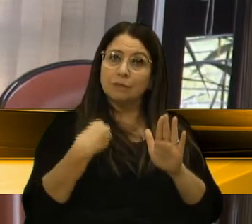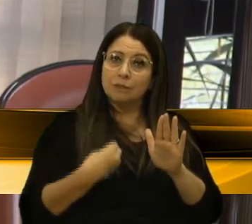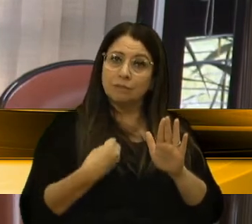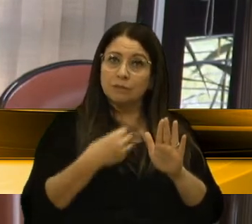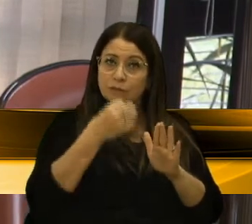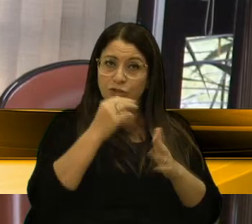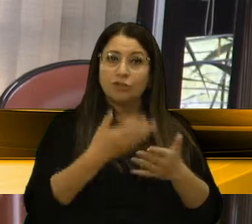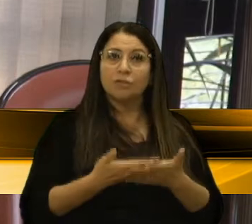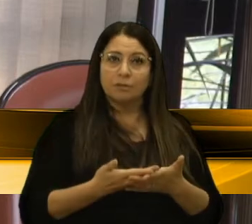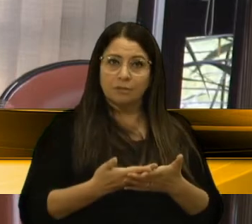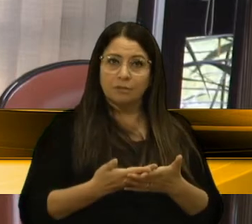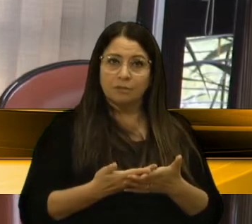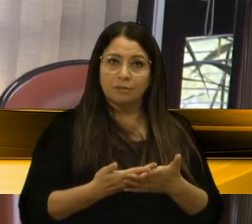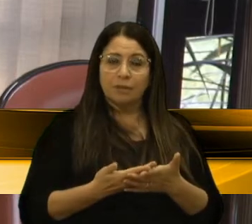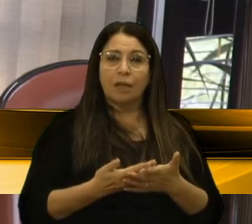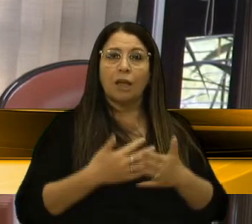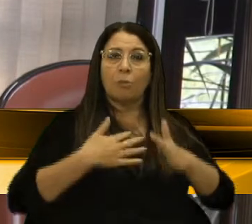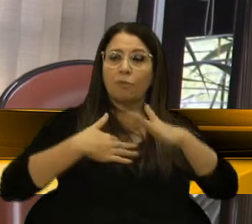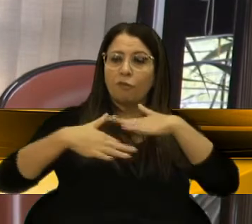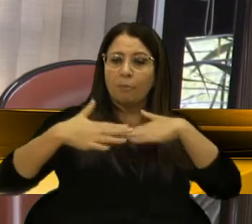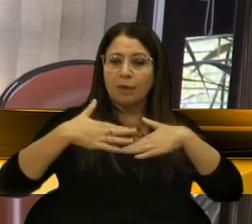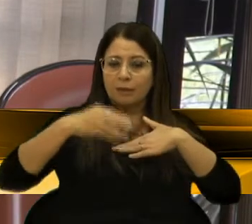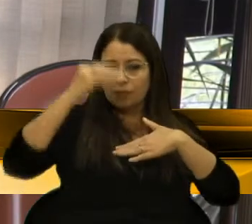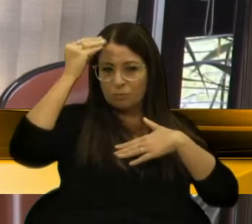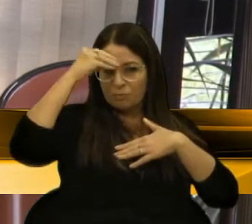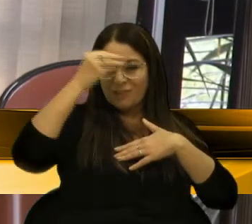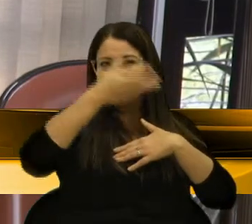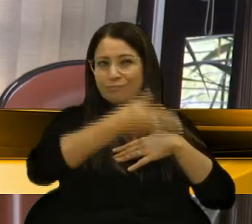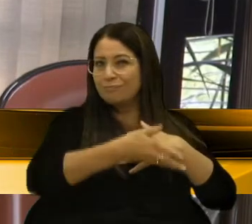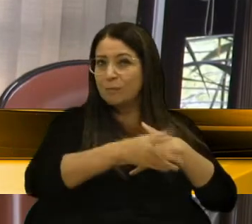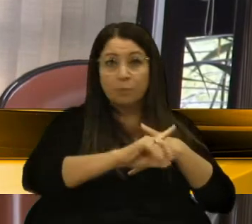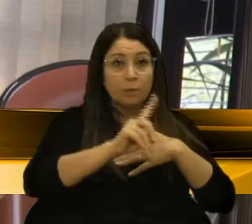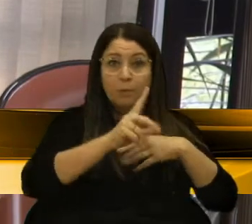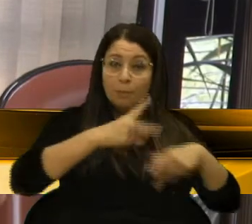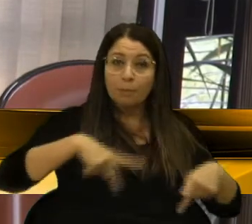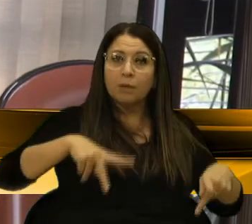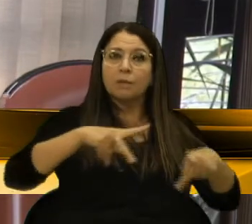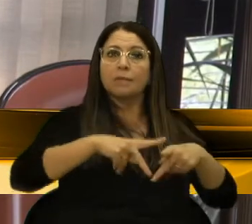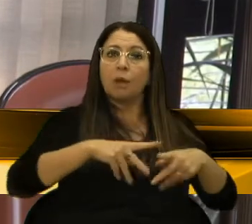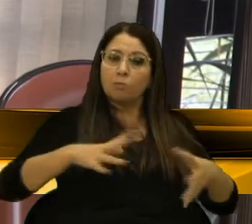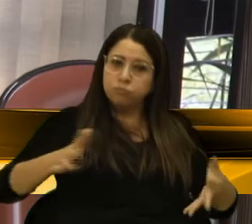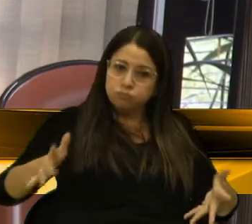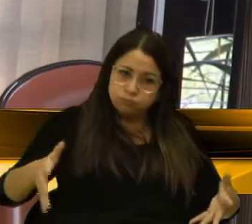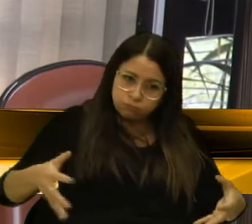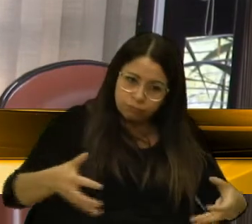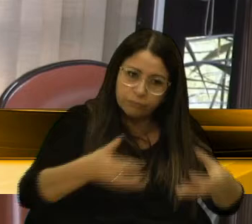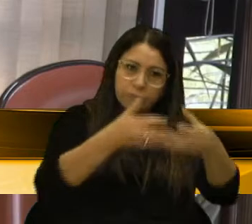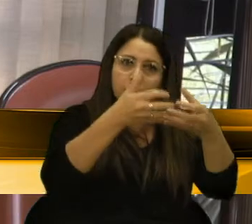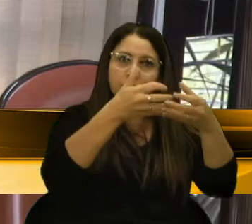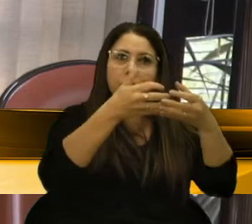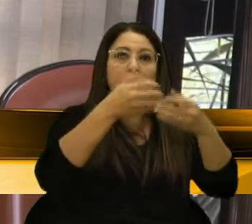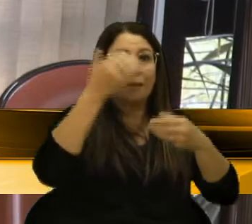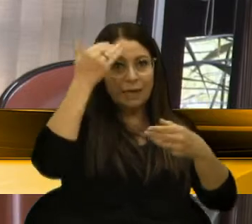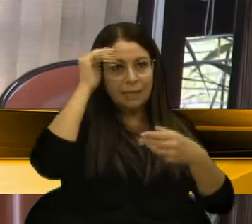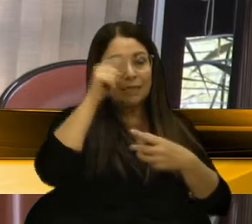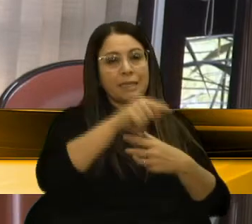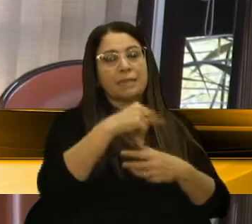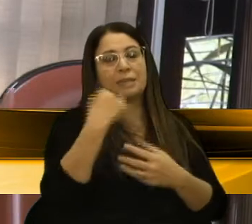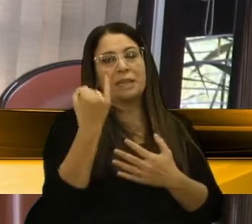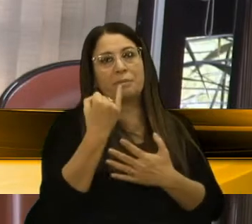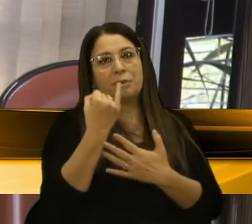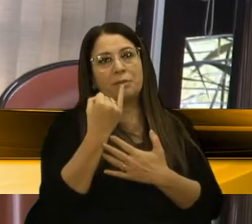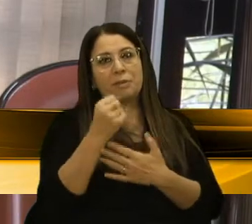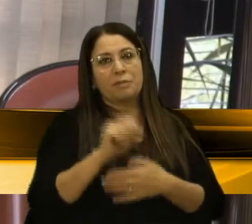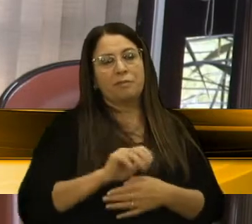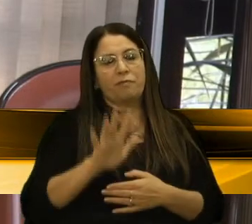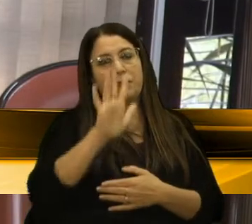Sul. Teve alguns movimentos de enfraquecer a orquestra, mas a população como um todo ela abraçou, porque ela entende a importância e o